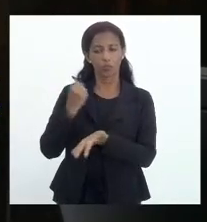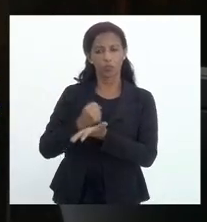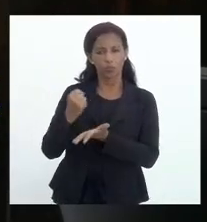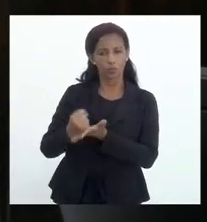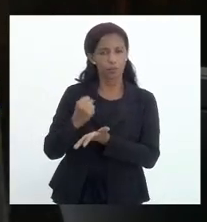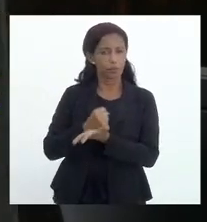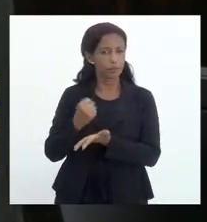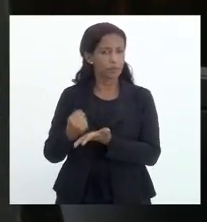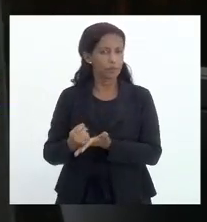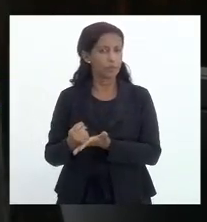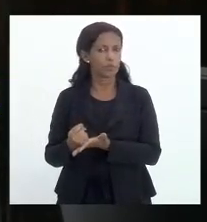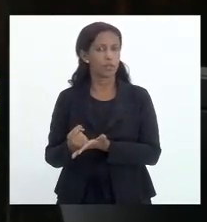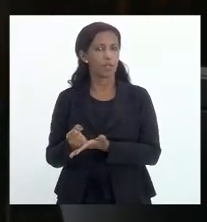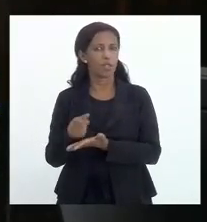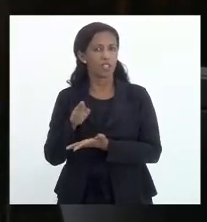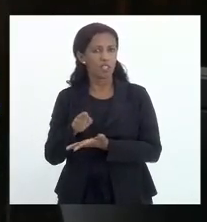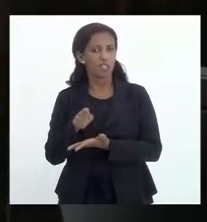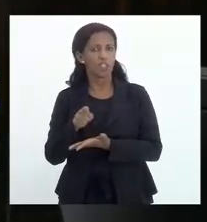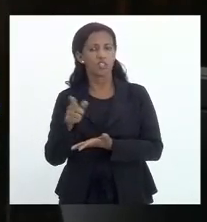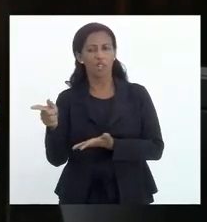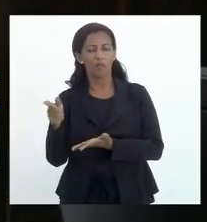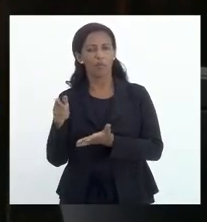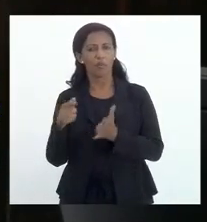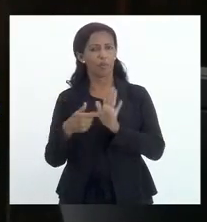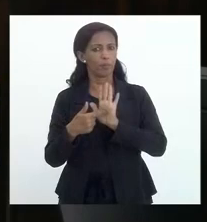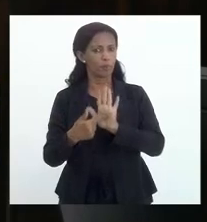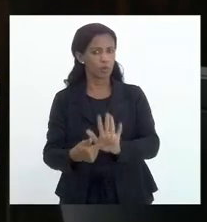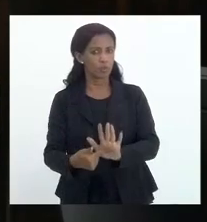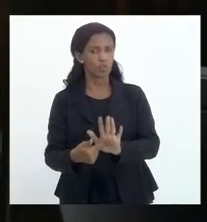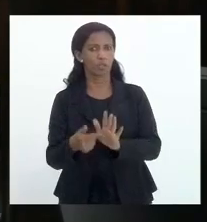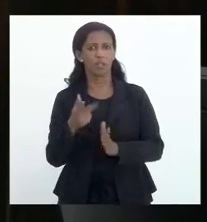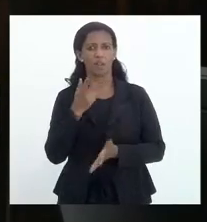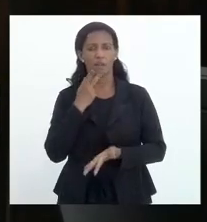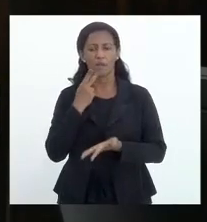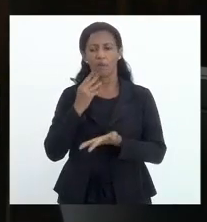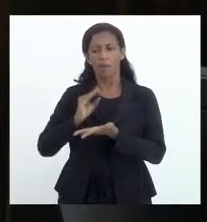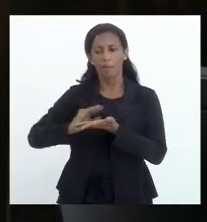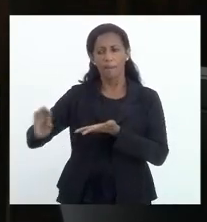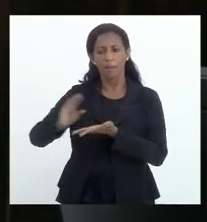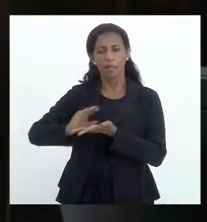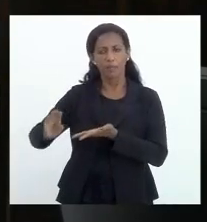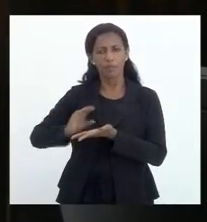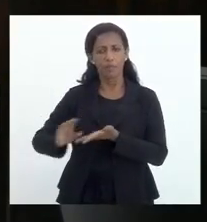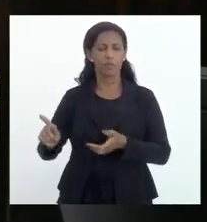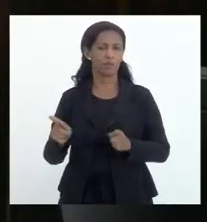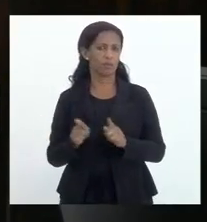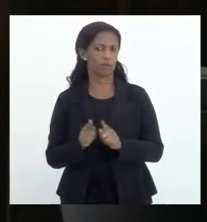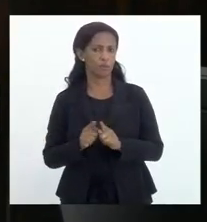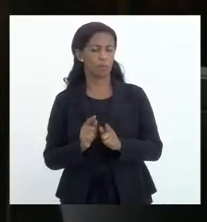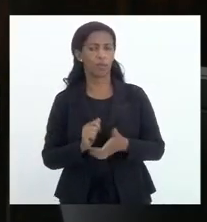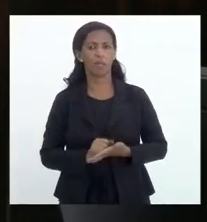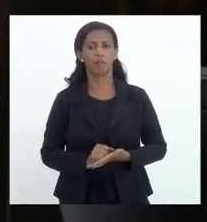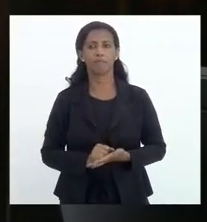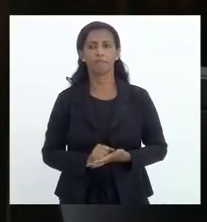contratações que foram mencionadas pelas ressalvas, a situação dos benefícios que estão sendo revistos, as